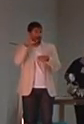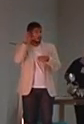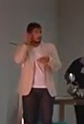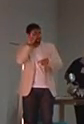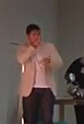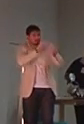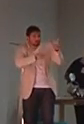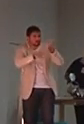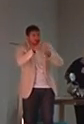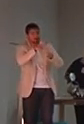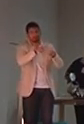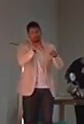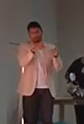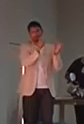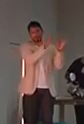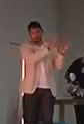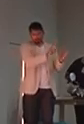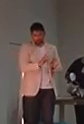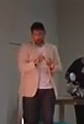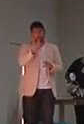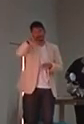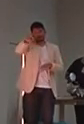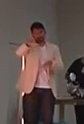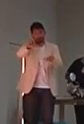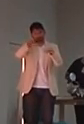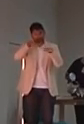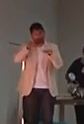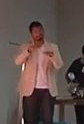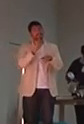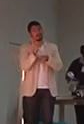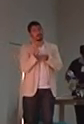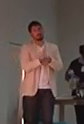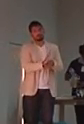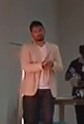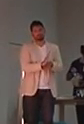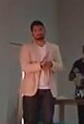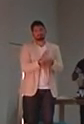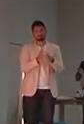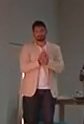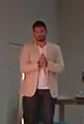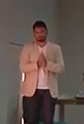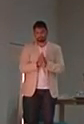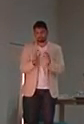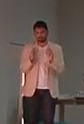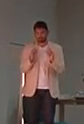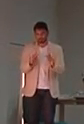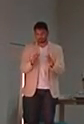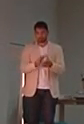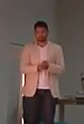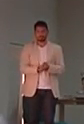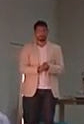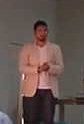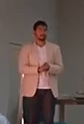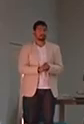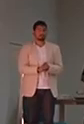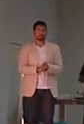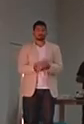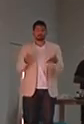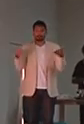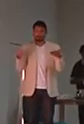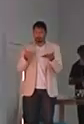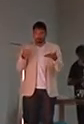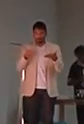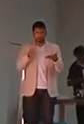e a plateia colaborar com o nosso tempo, que ele é exíguo. Agora, nós faremos aqui, de acordo